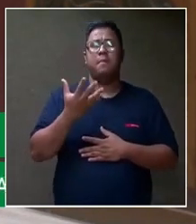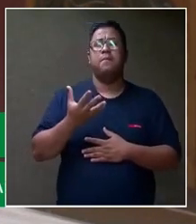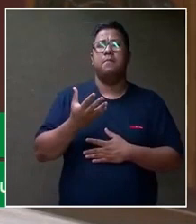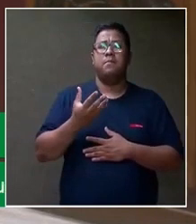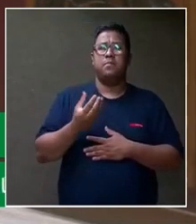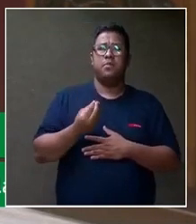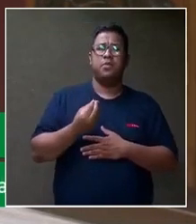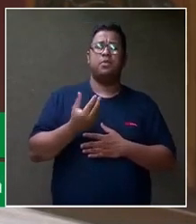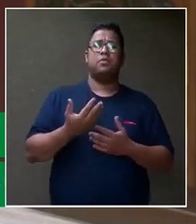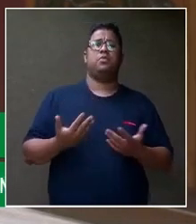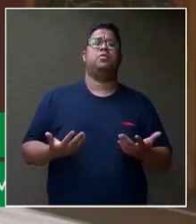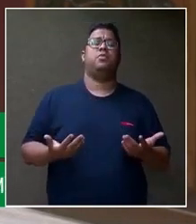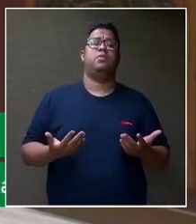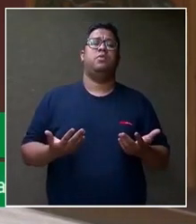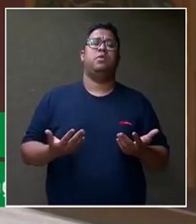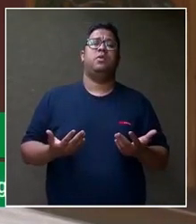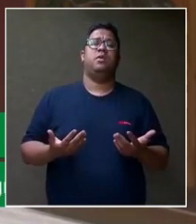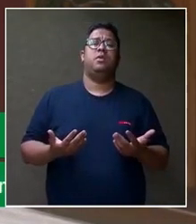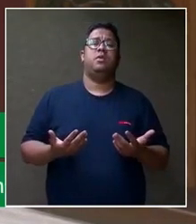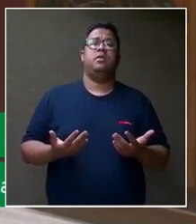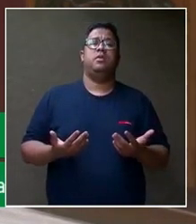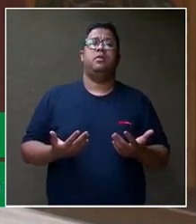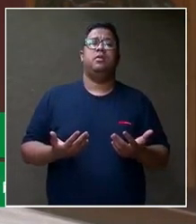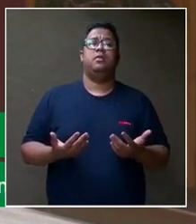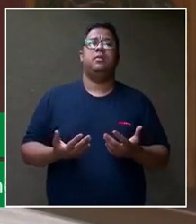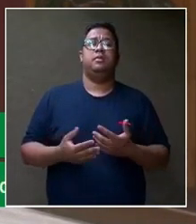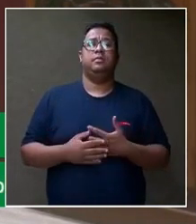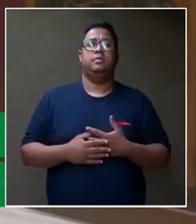tipo, ela não...